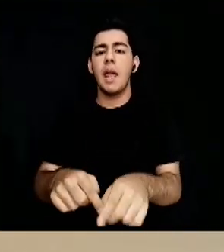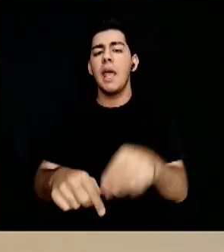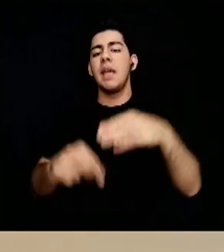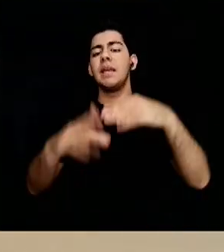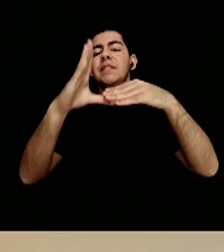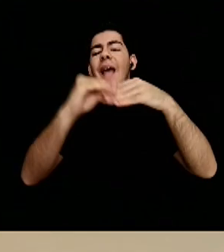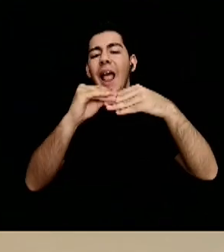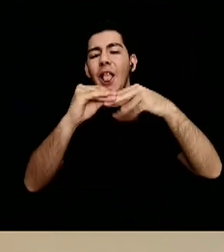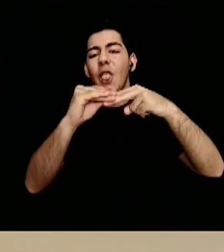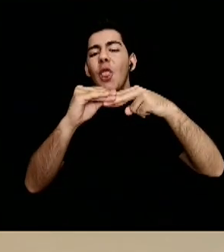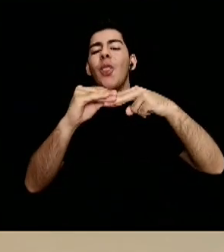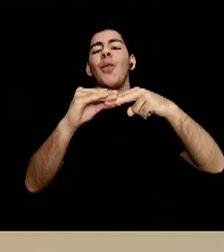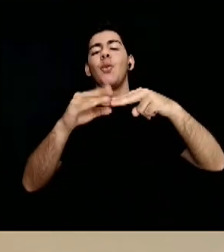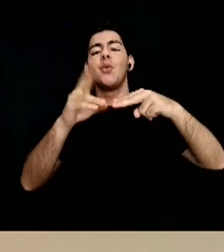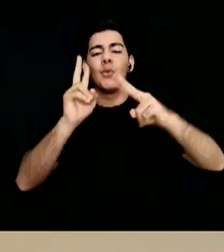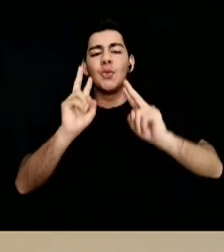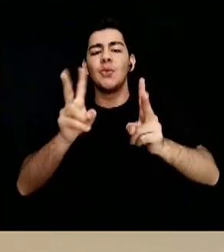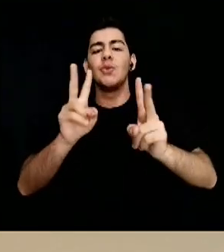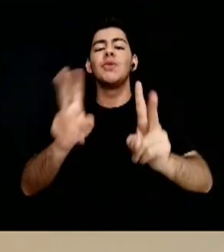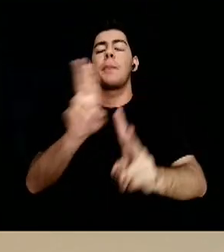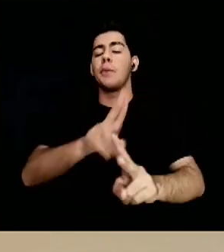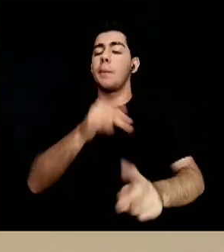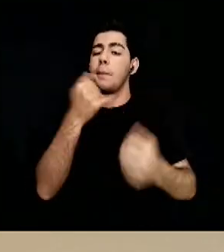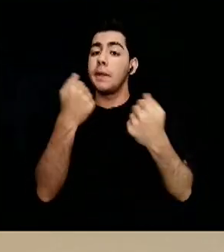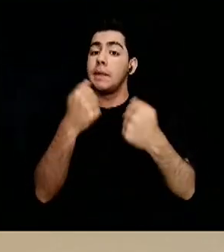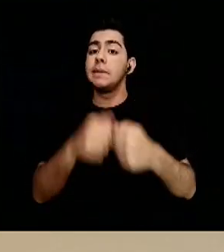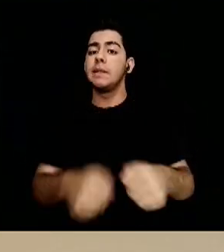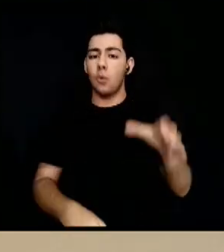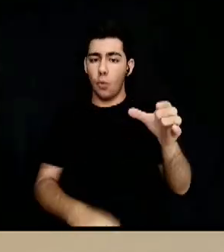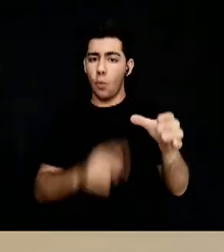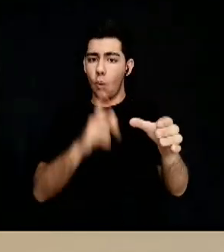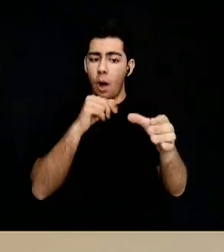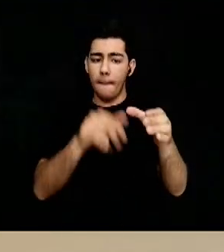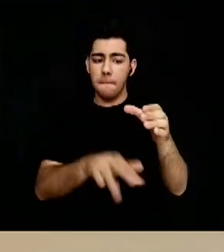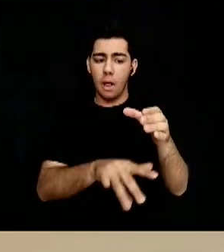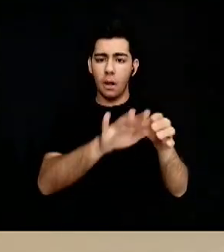eu hidrato, tiro o excesso